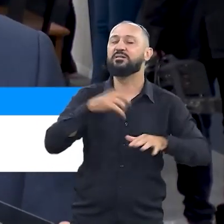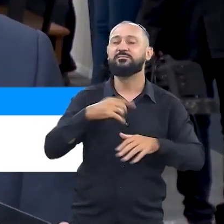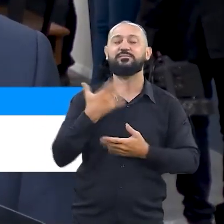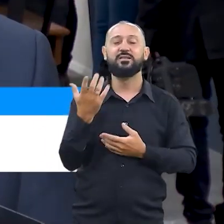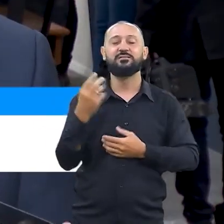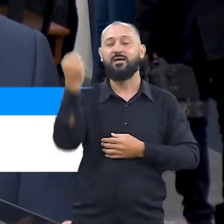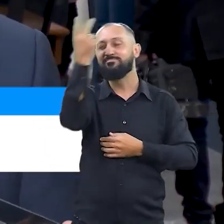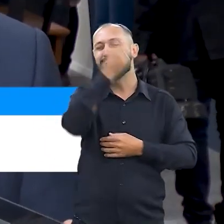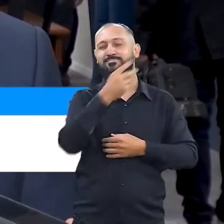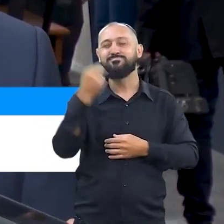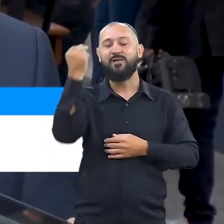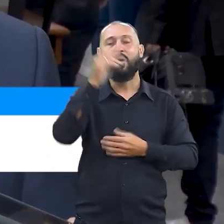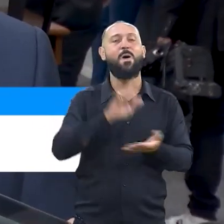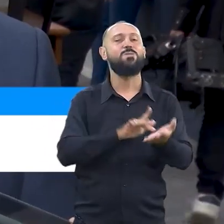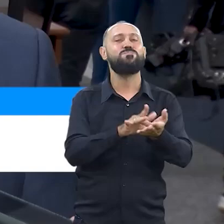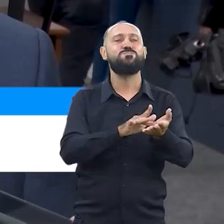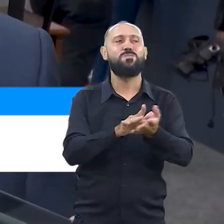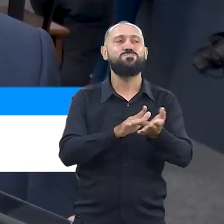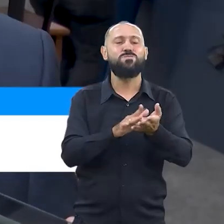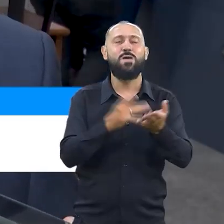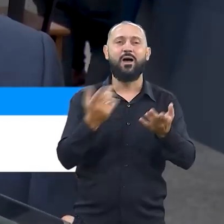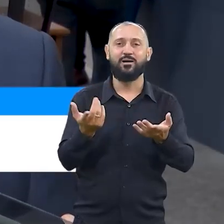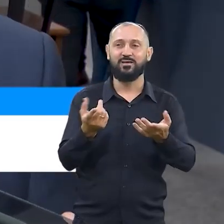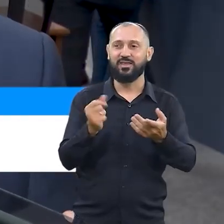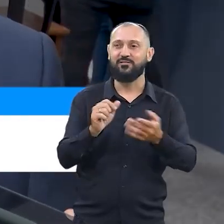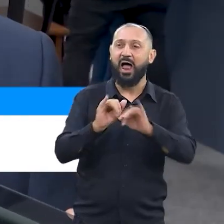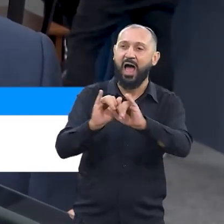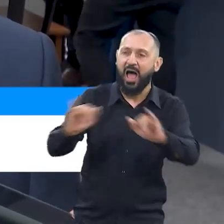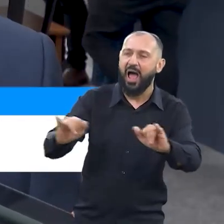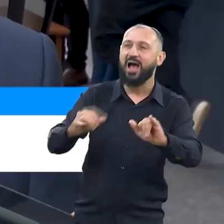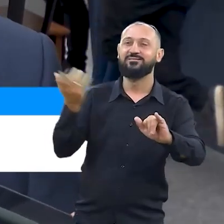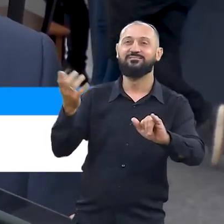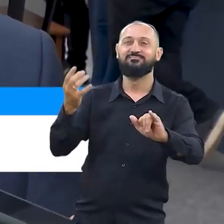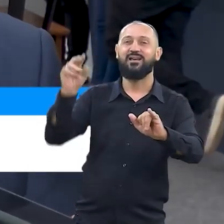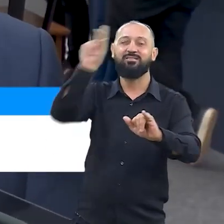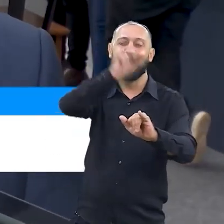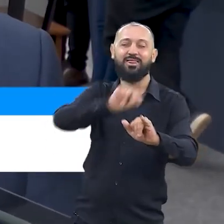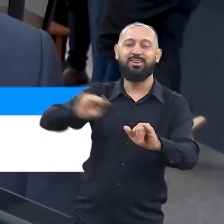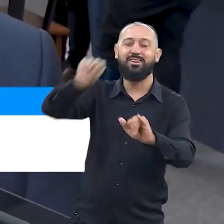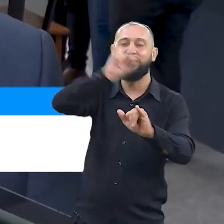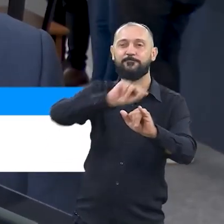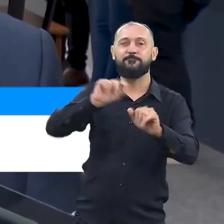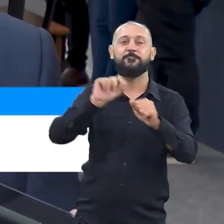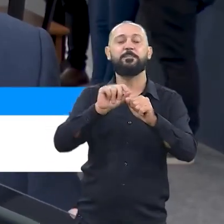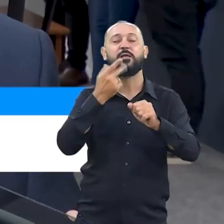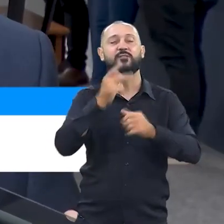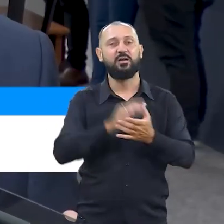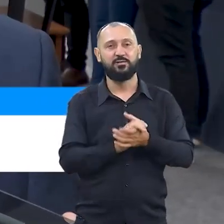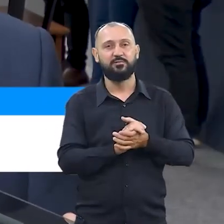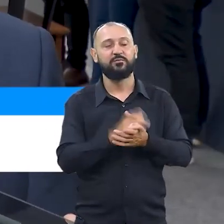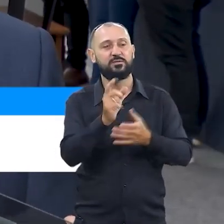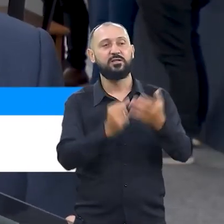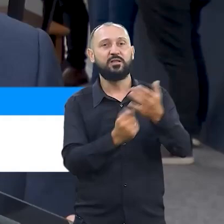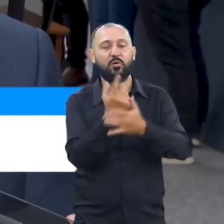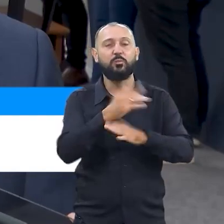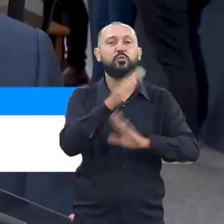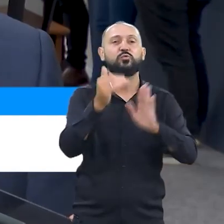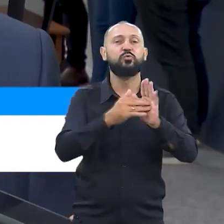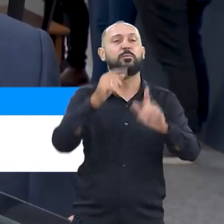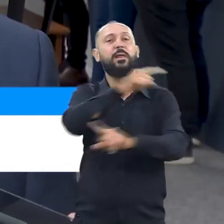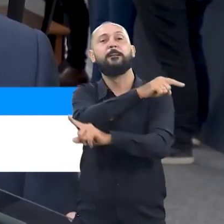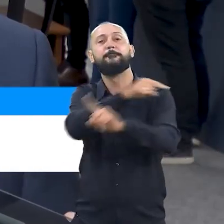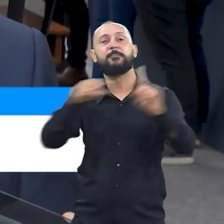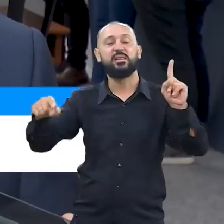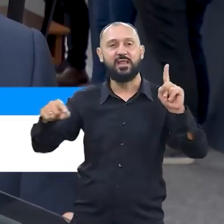direito do consumidor, que muitas vezes é ludibriado, ele é enganado por ofertas ilusórias.